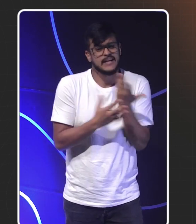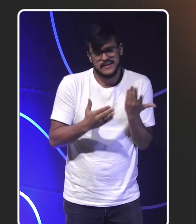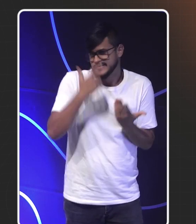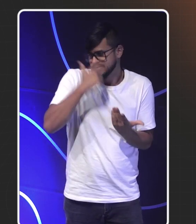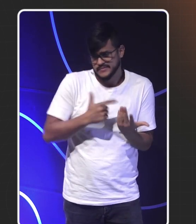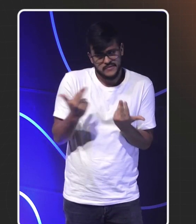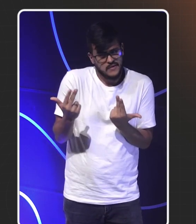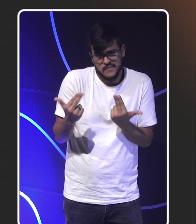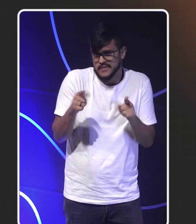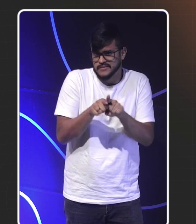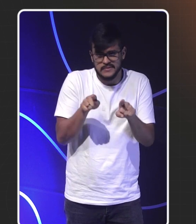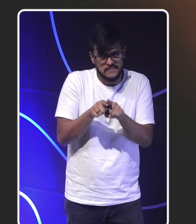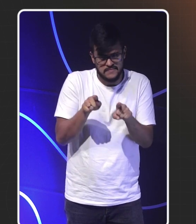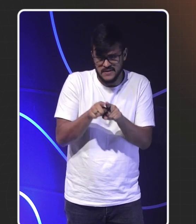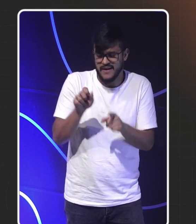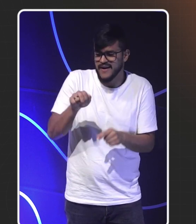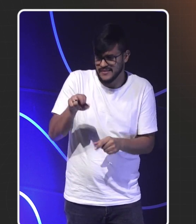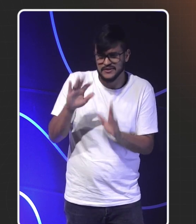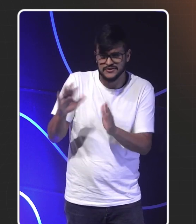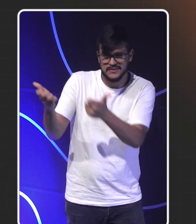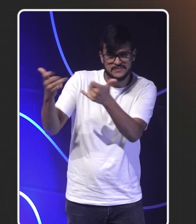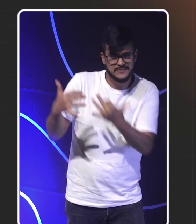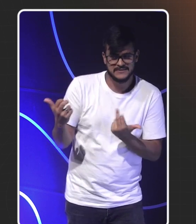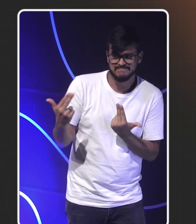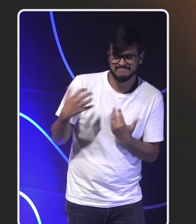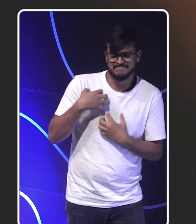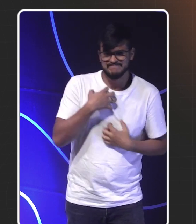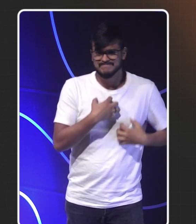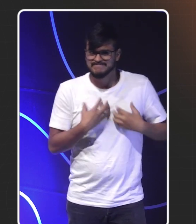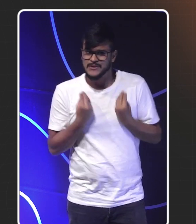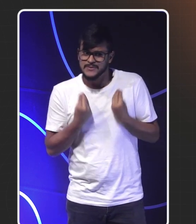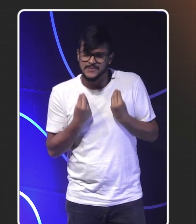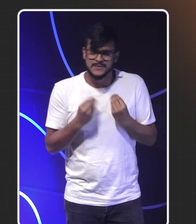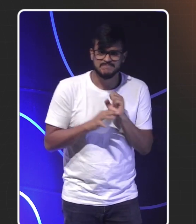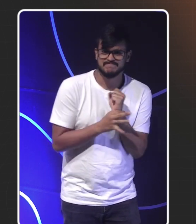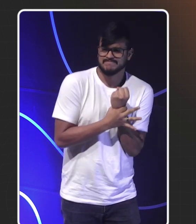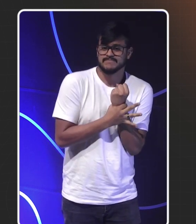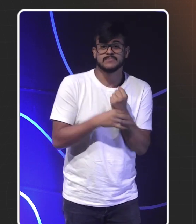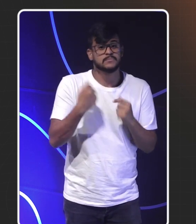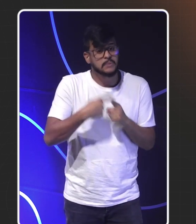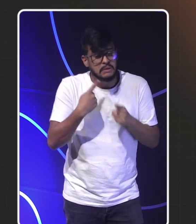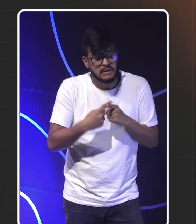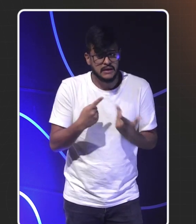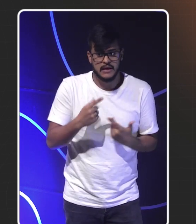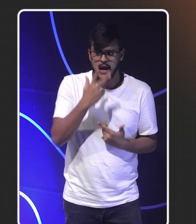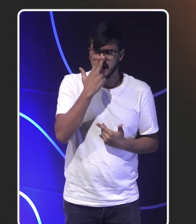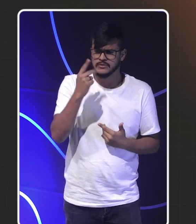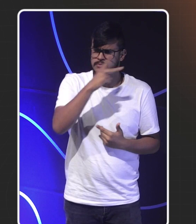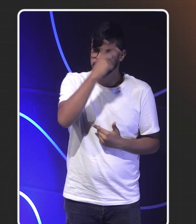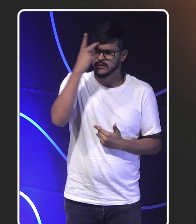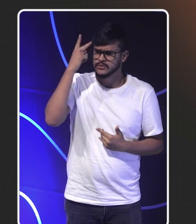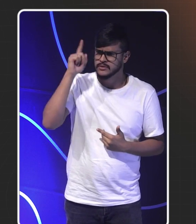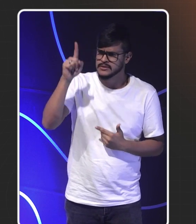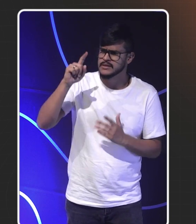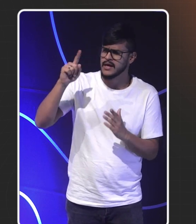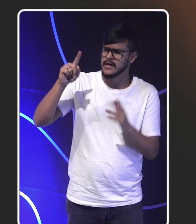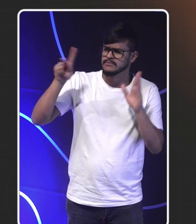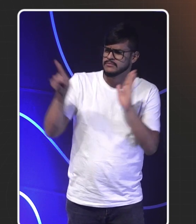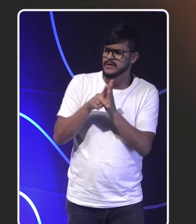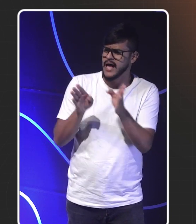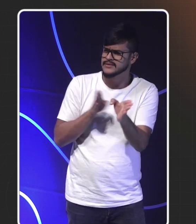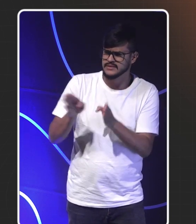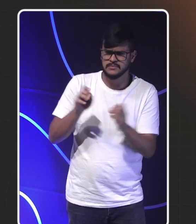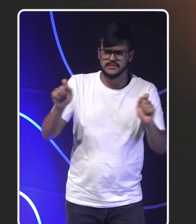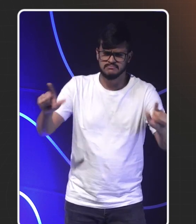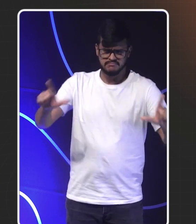em relação a isso, como a Ana falou, principalmente porque muitas vezes eu não me vejo como o rosto vendável da acessibilidade e da